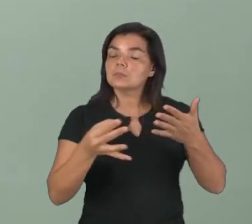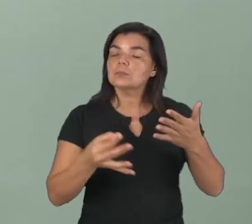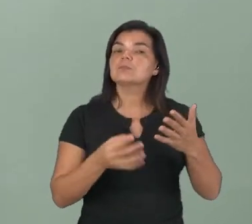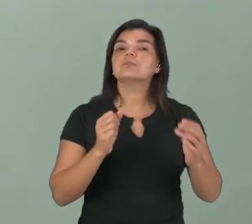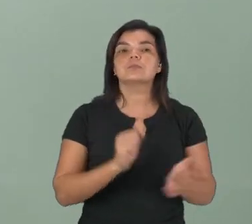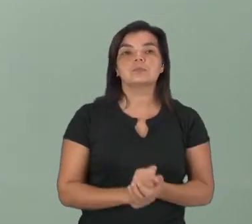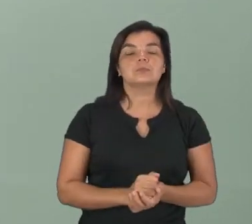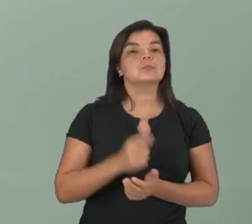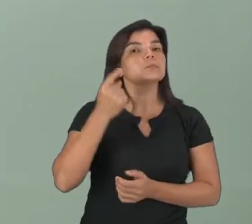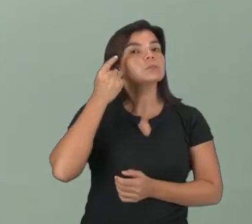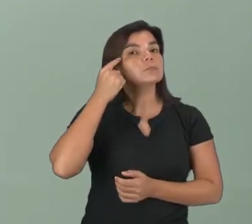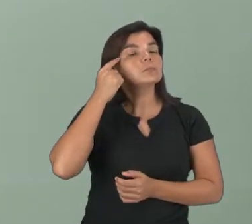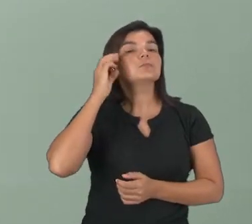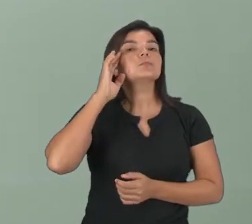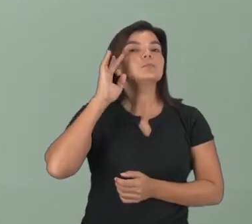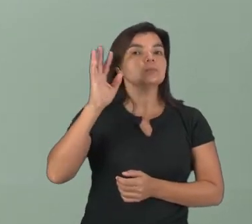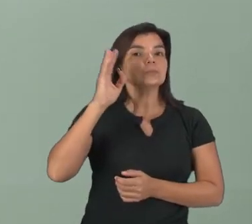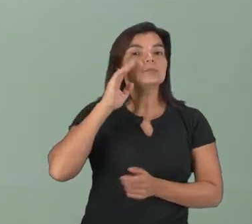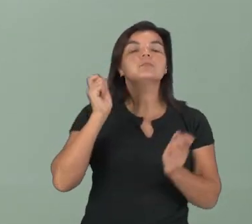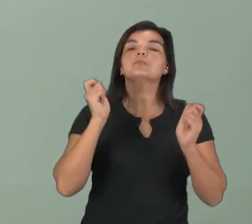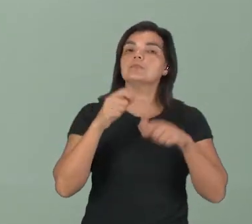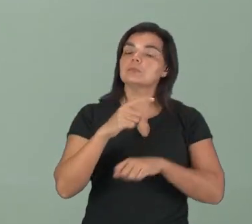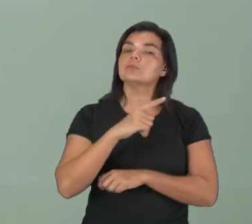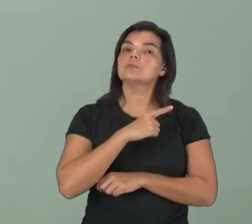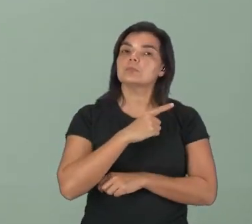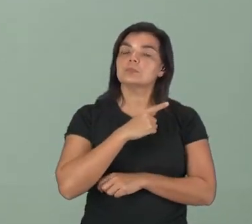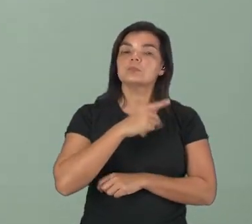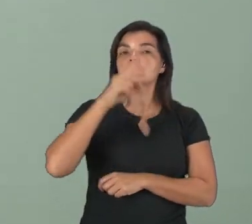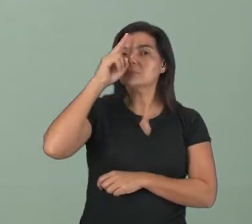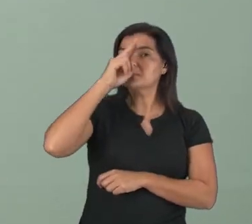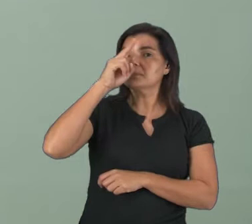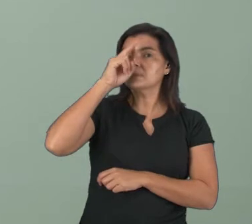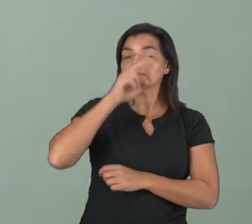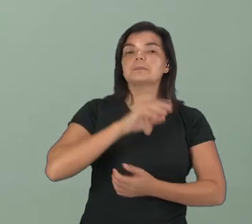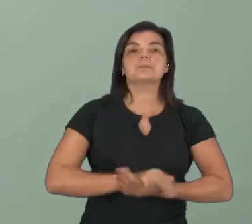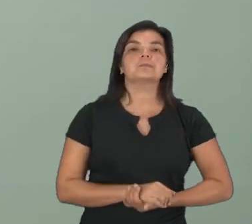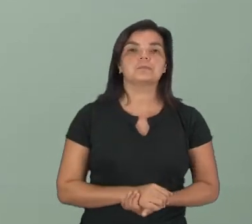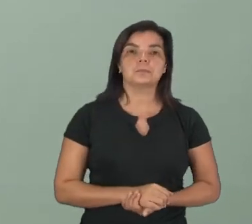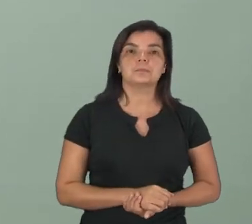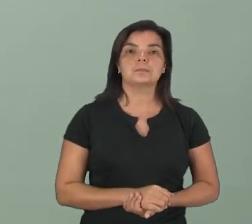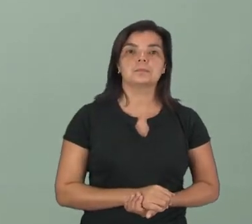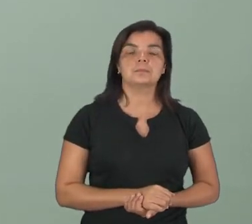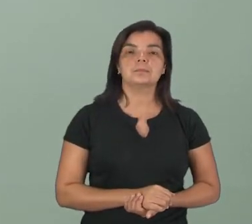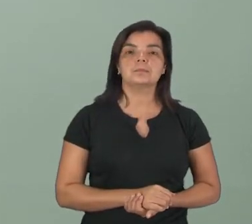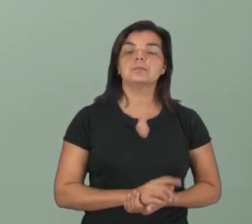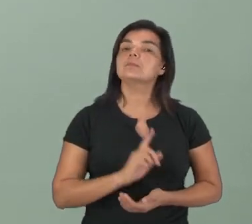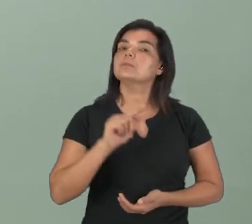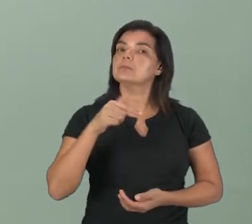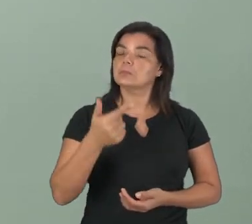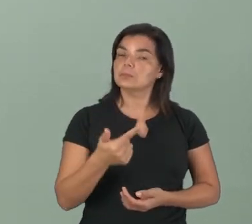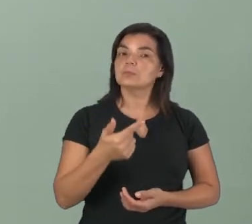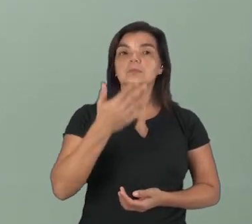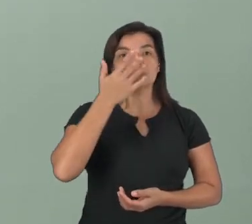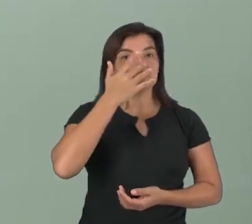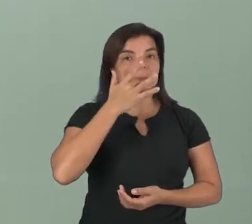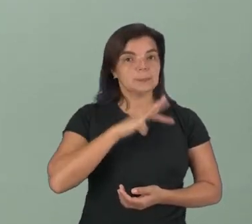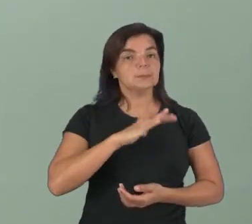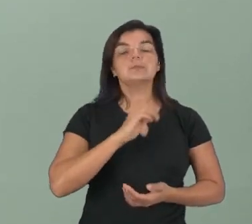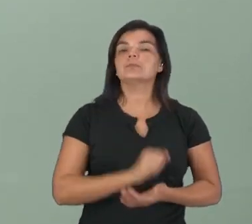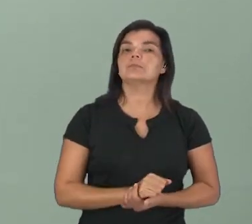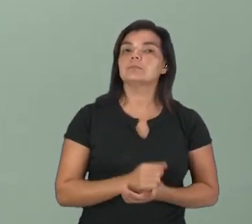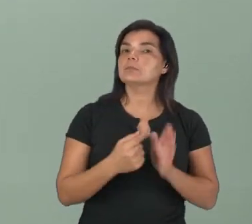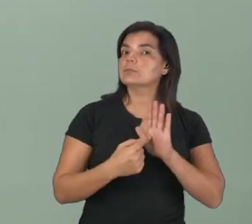elas imaginaram que poderia ter na história. E outras crianças